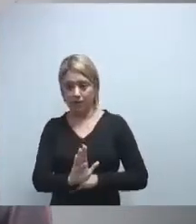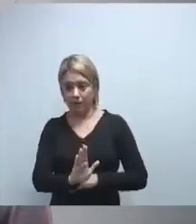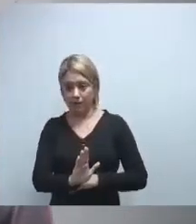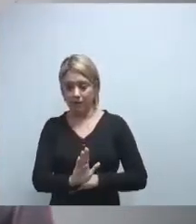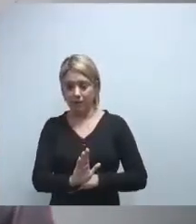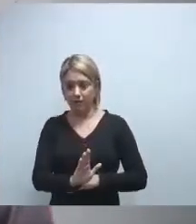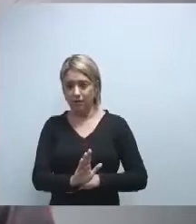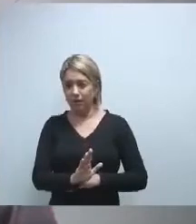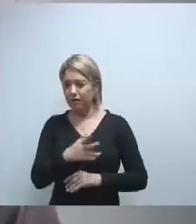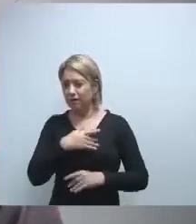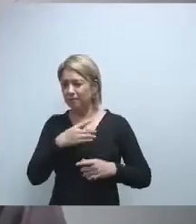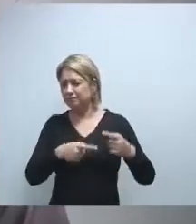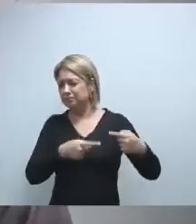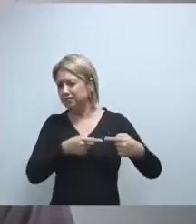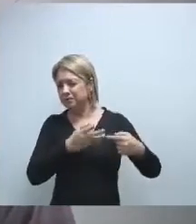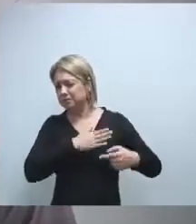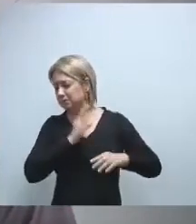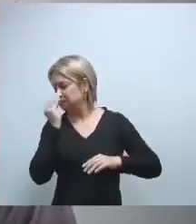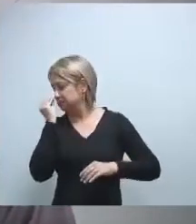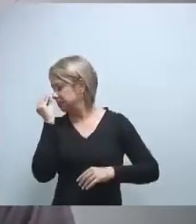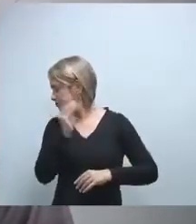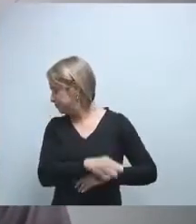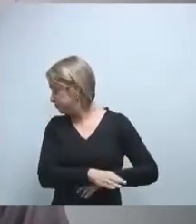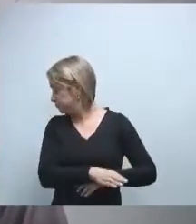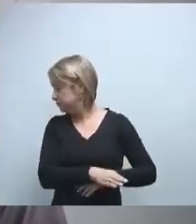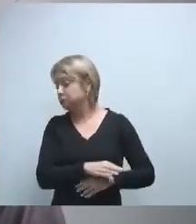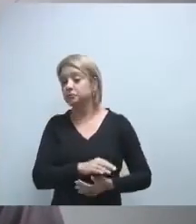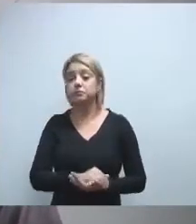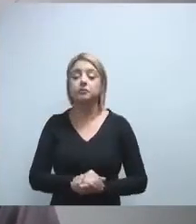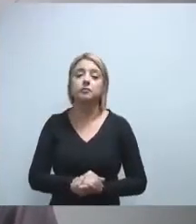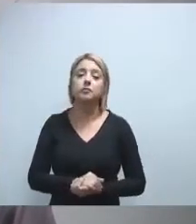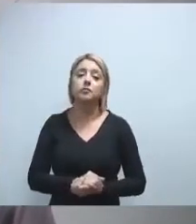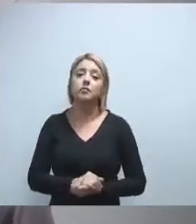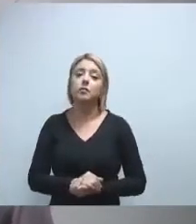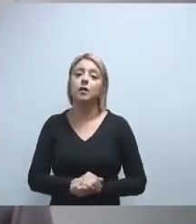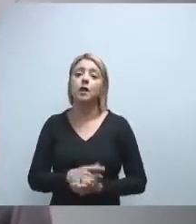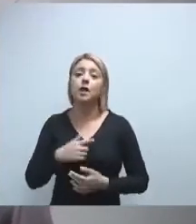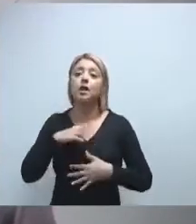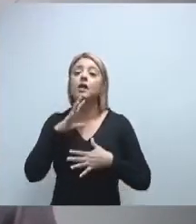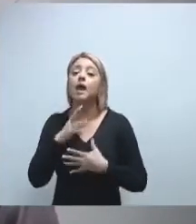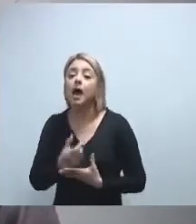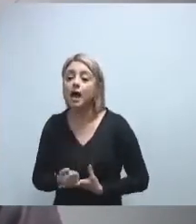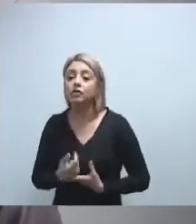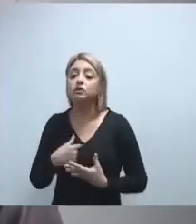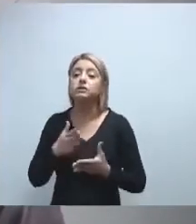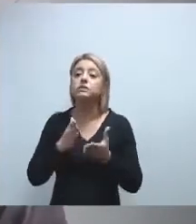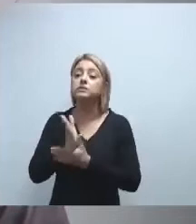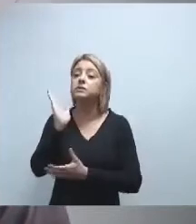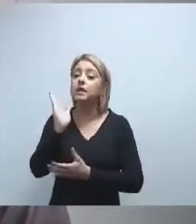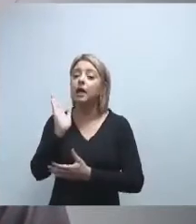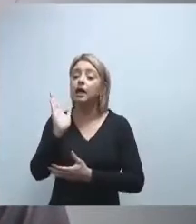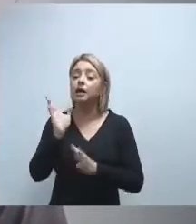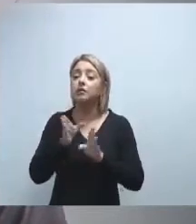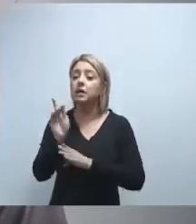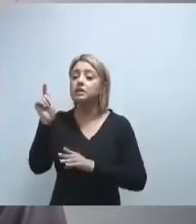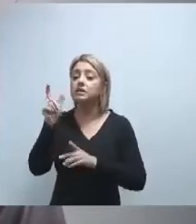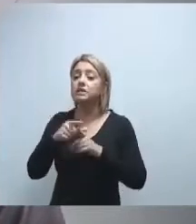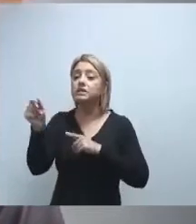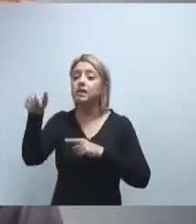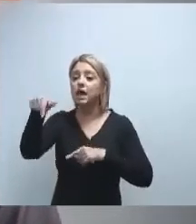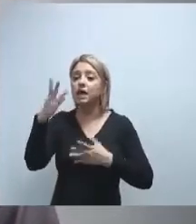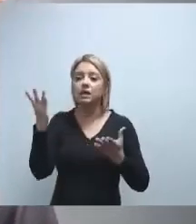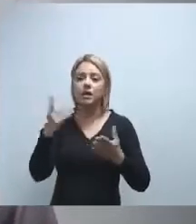desiludir com a política e e e acho que sair na hora certa e último mandato